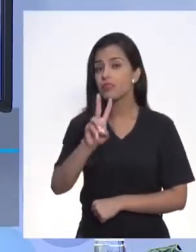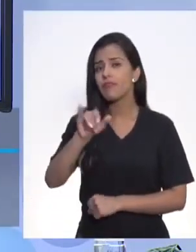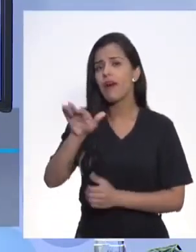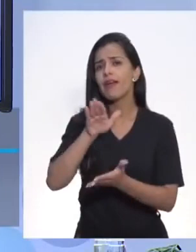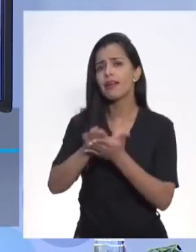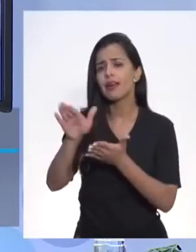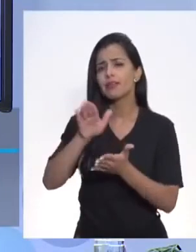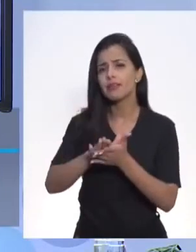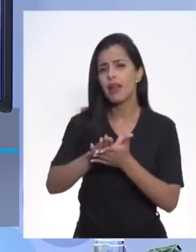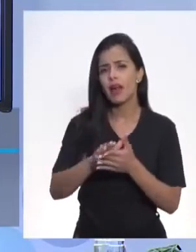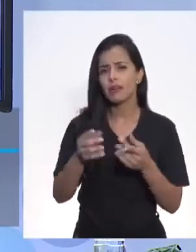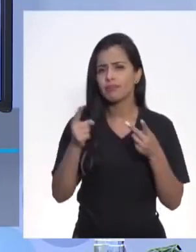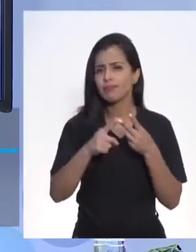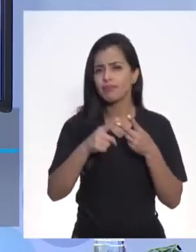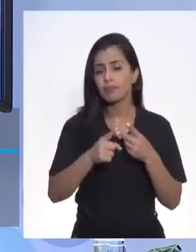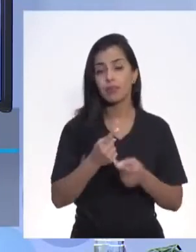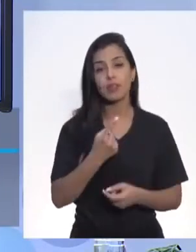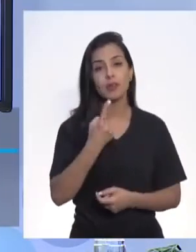R$1.420.